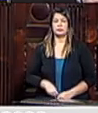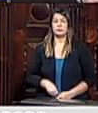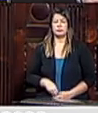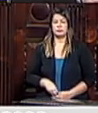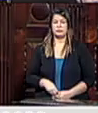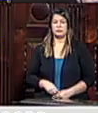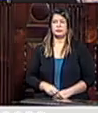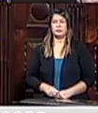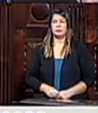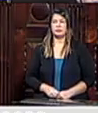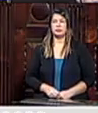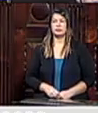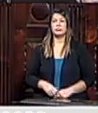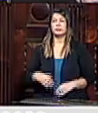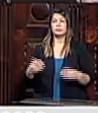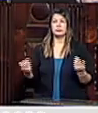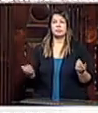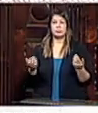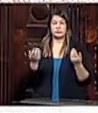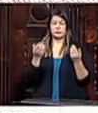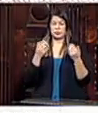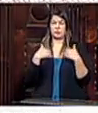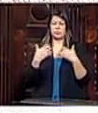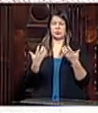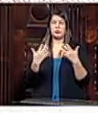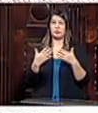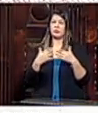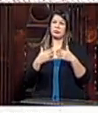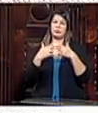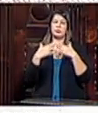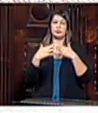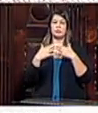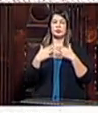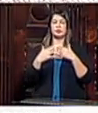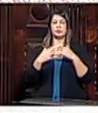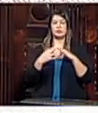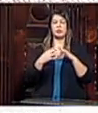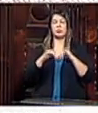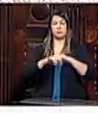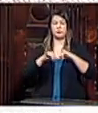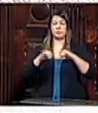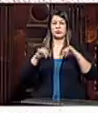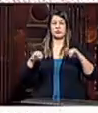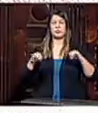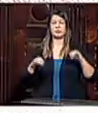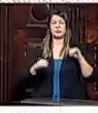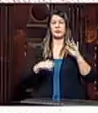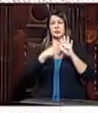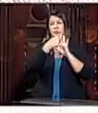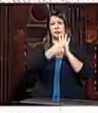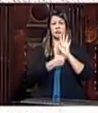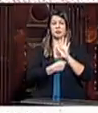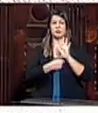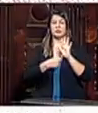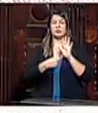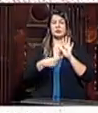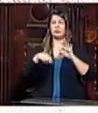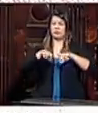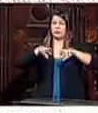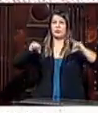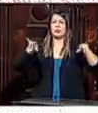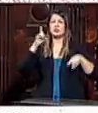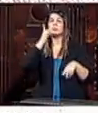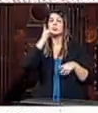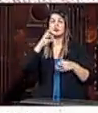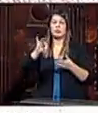ordem. Eu gostaria de solicitar aqui à presidência a publicação da nota na íntegra, que vários